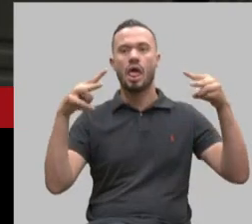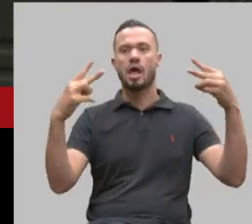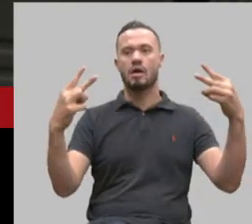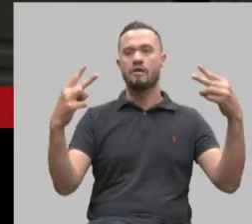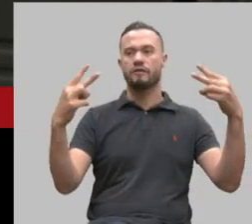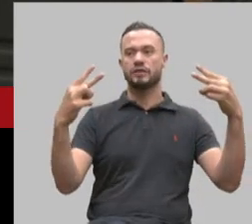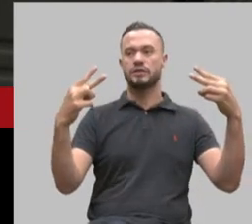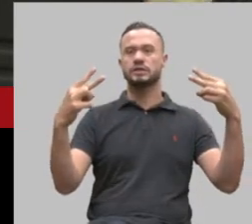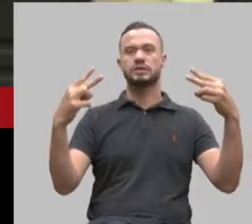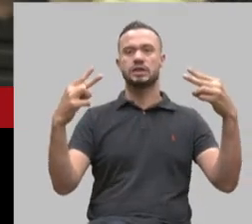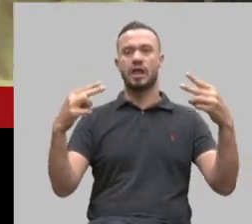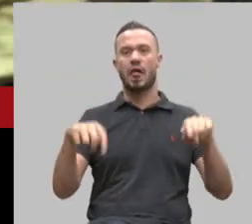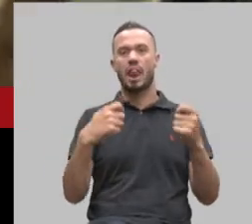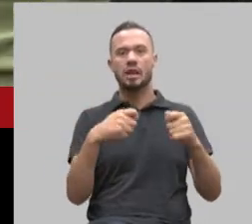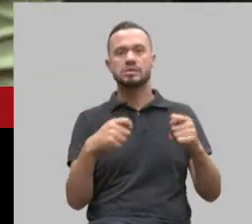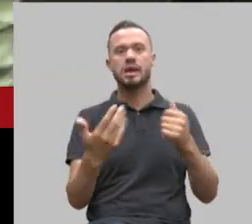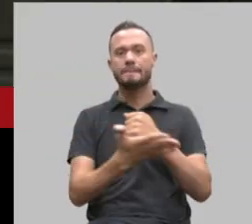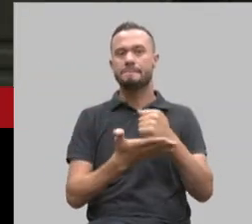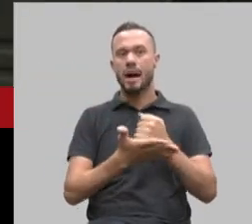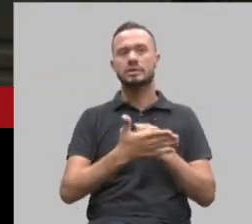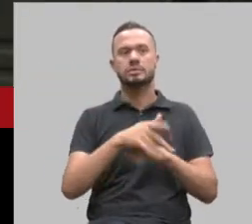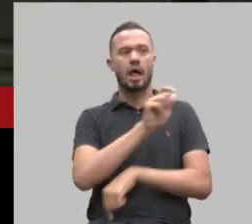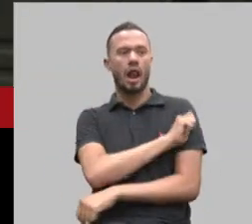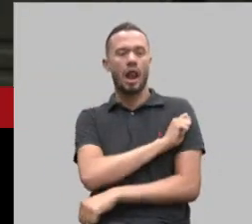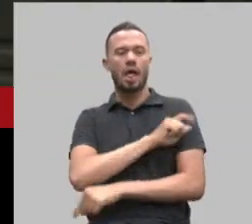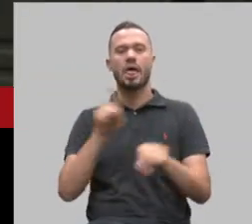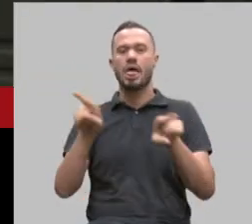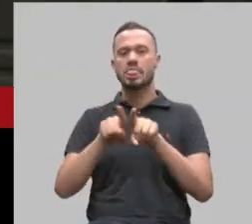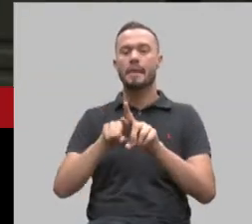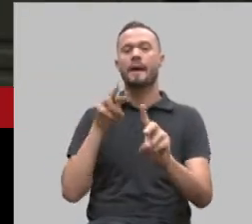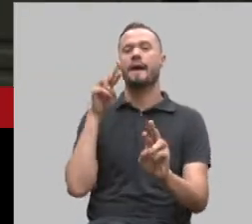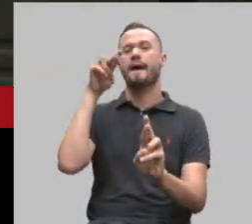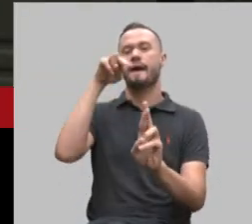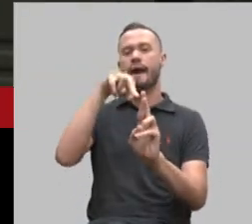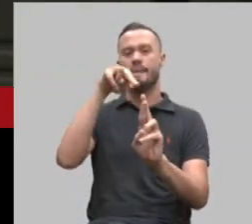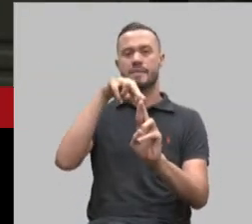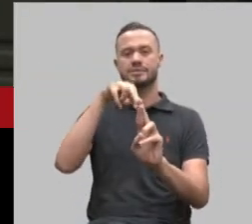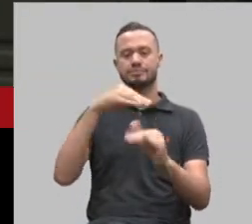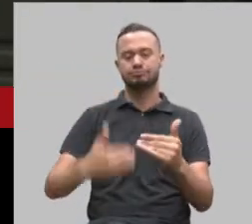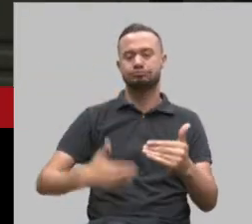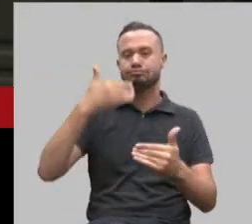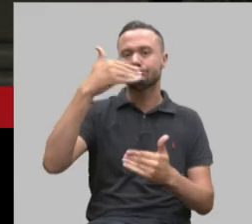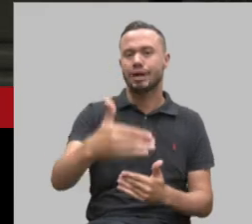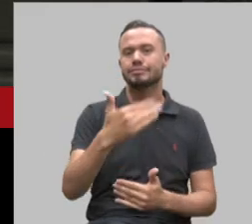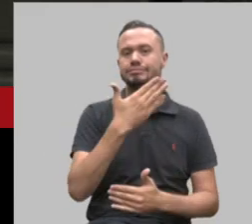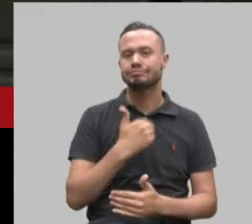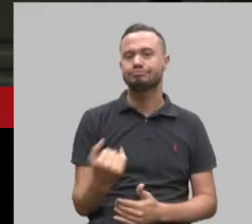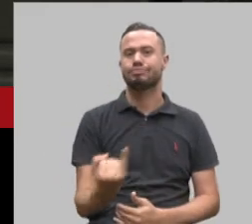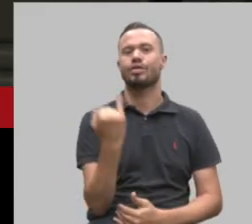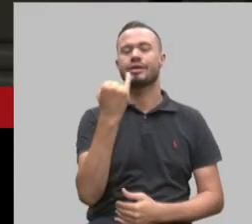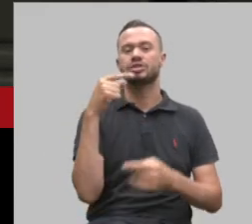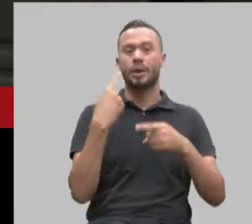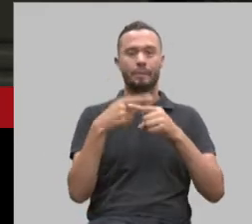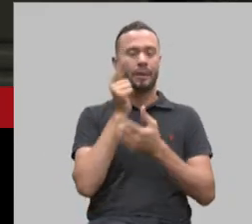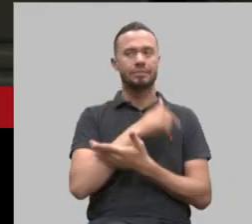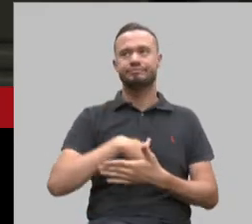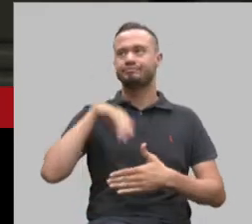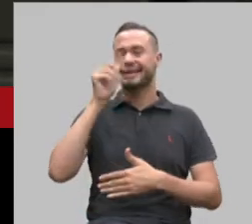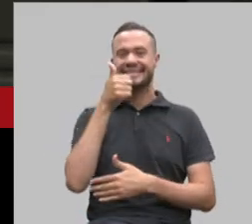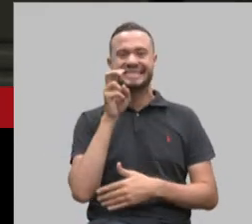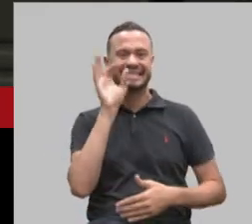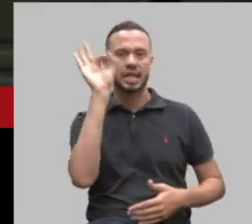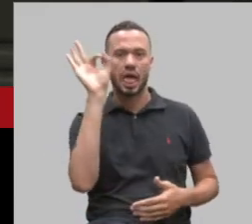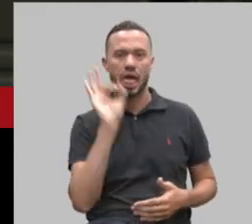necessidades básicas dos Estudantes mas também representar um passo significativo importante pois mais de 15% dos